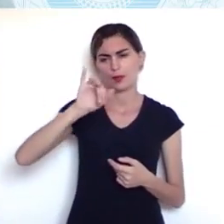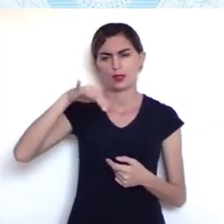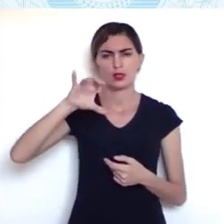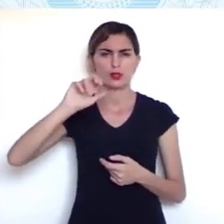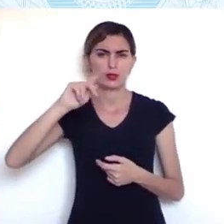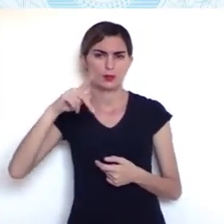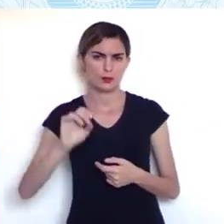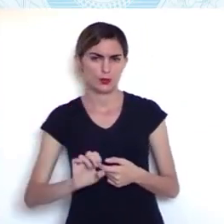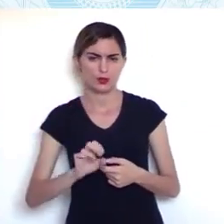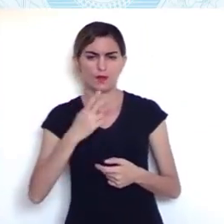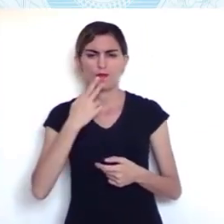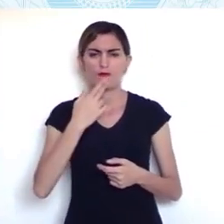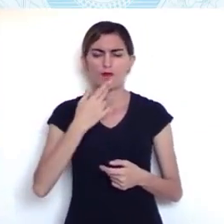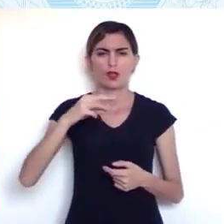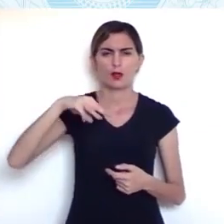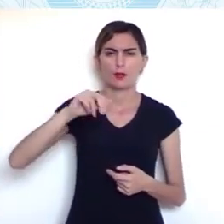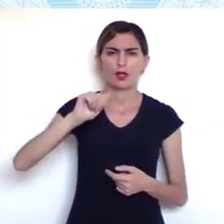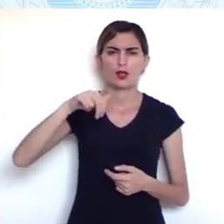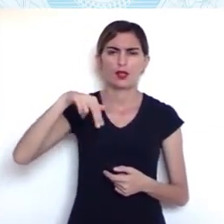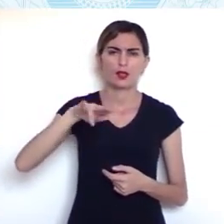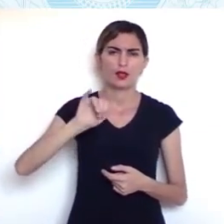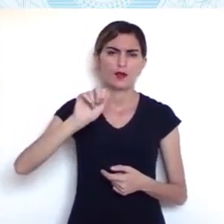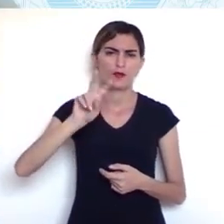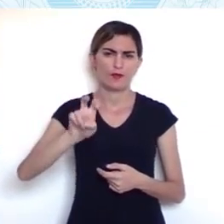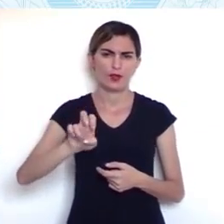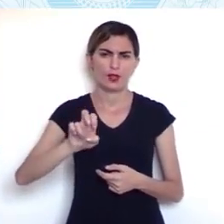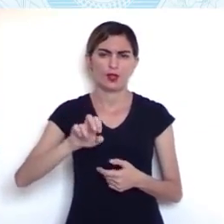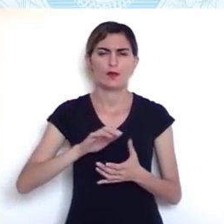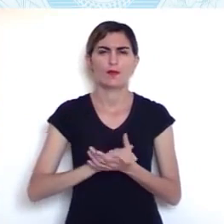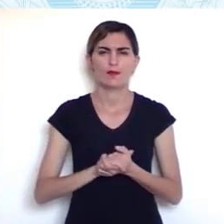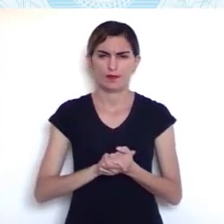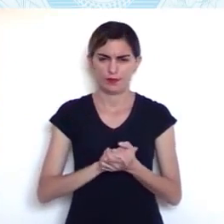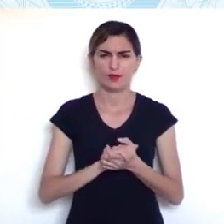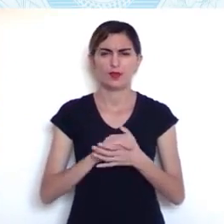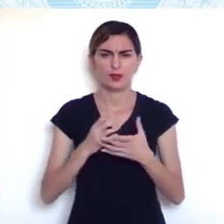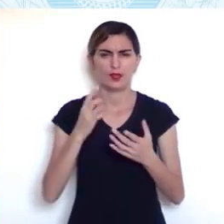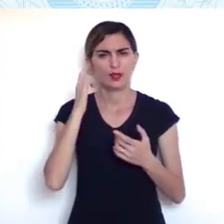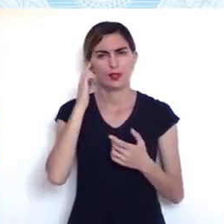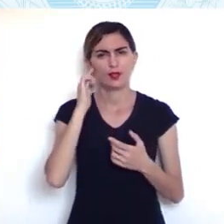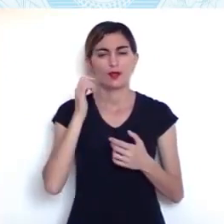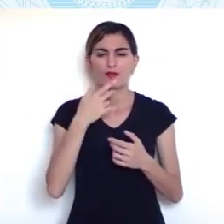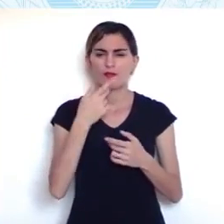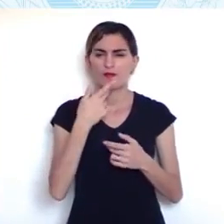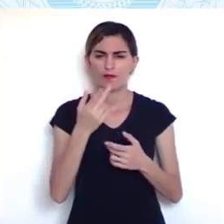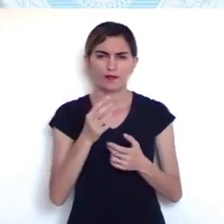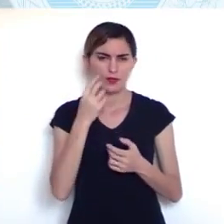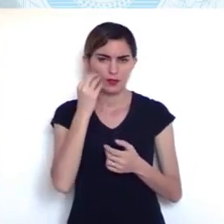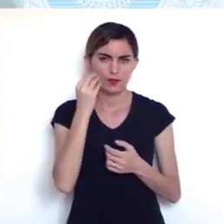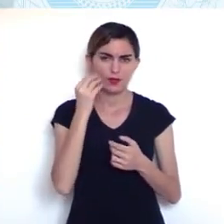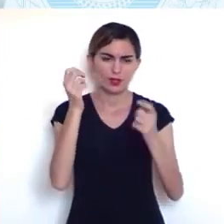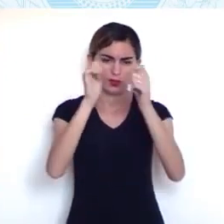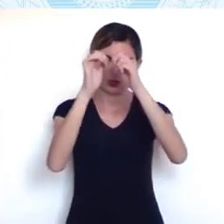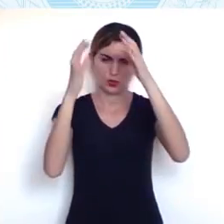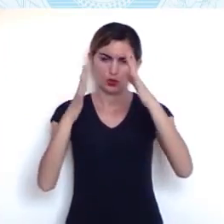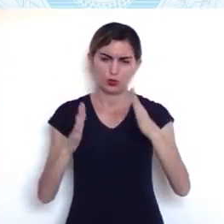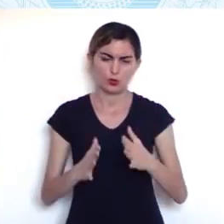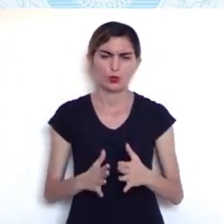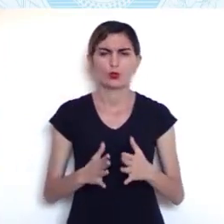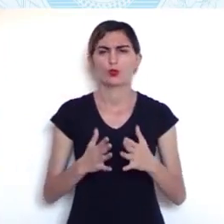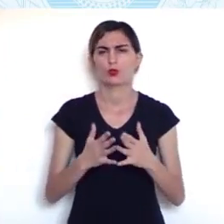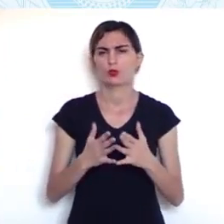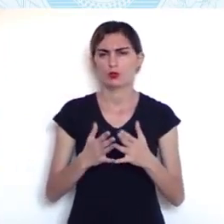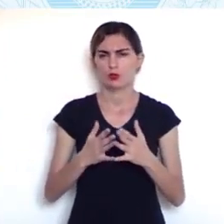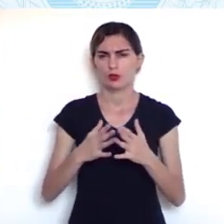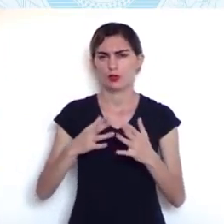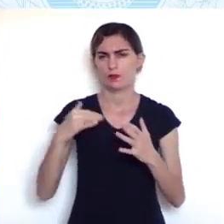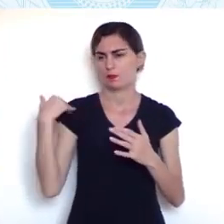em Maquiavel, fala de quem? Do Príncipe. Então, vocês vão ter aí a escultura de Pietà, linda Nossa Senhora,